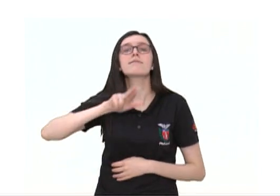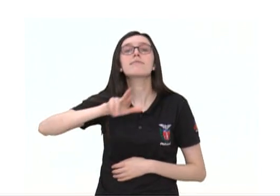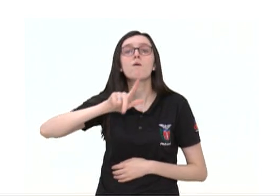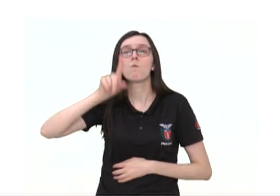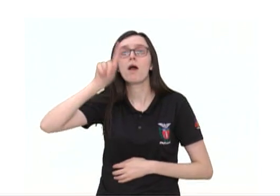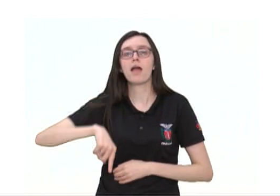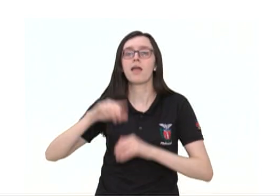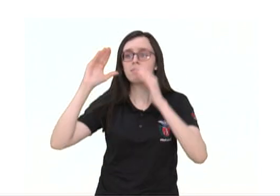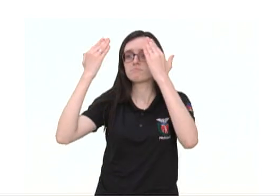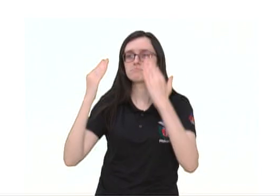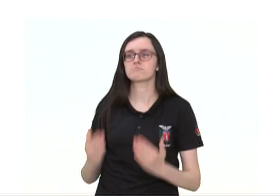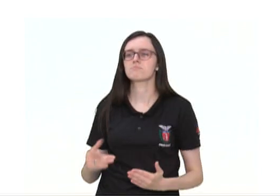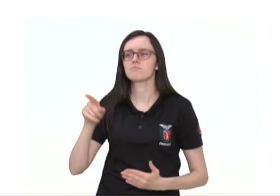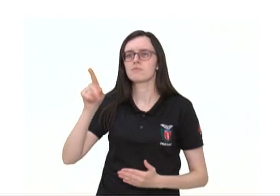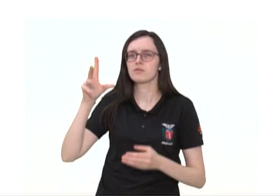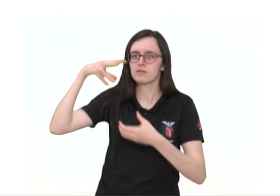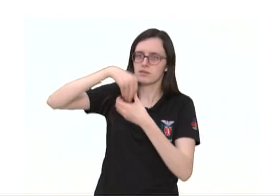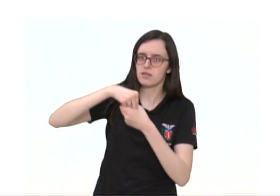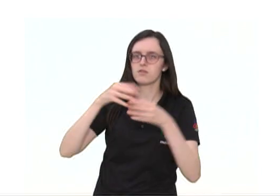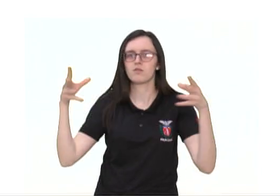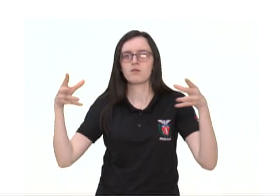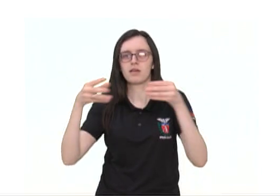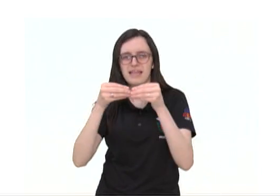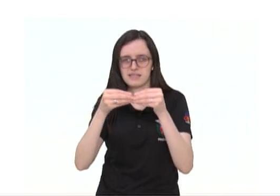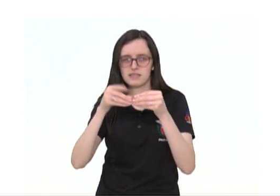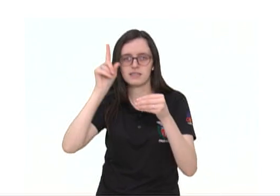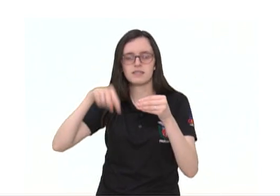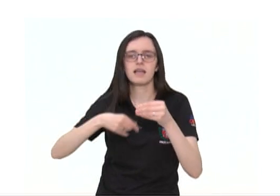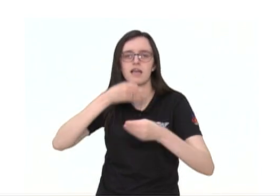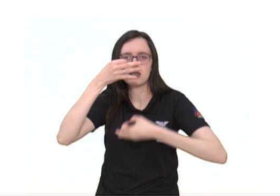de análise de uma resenha? Ou seja,